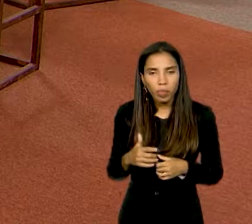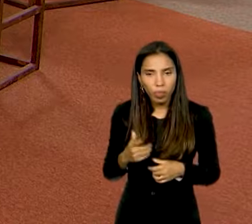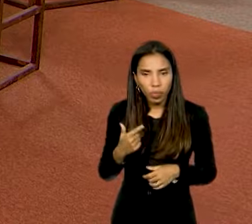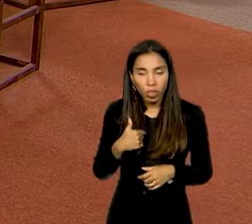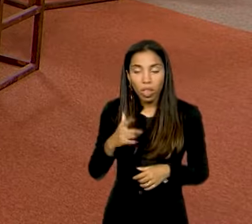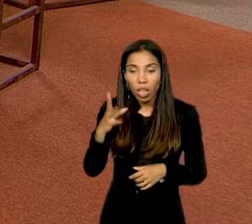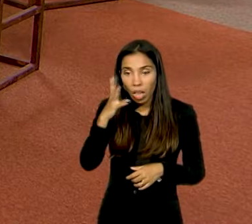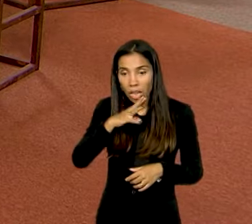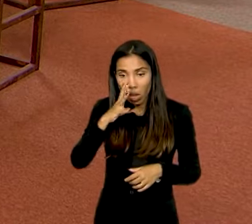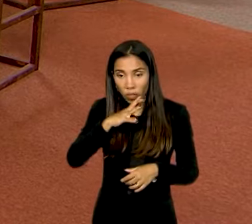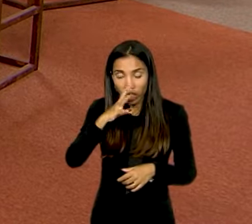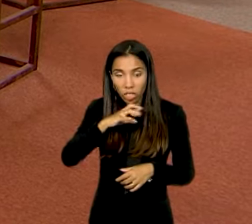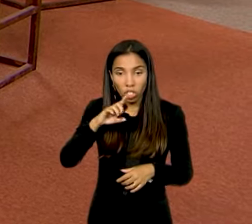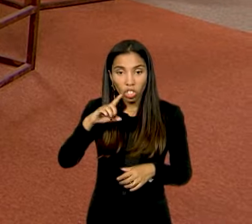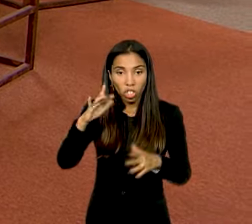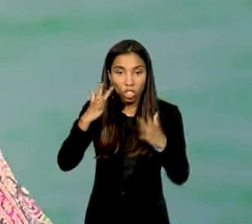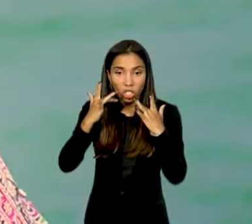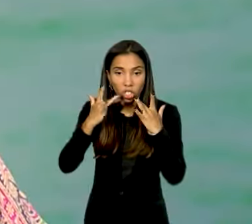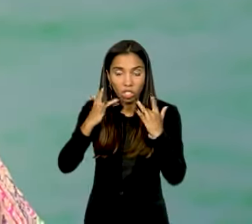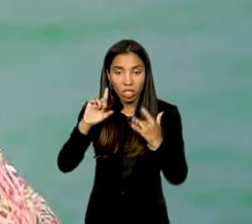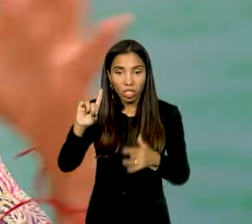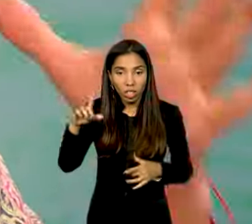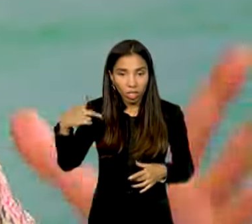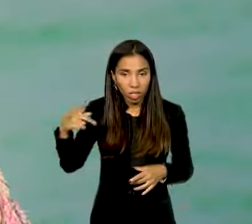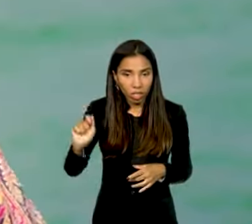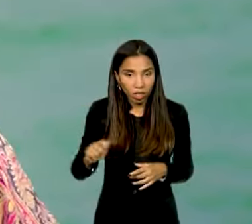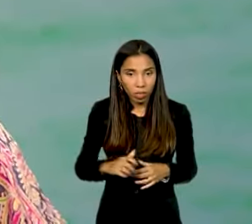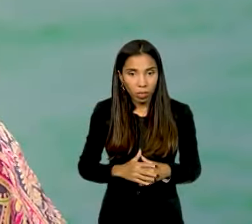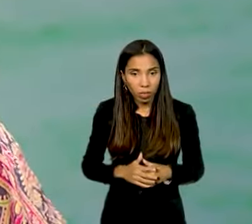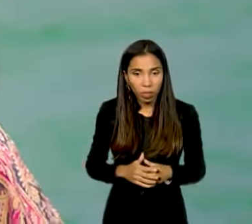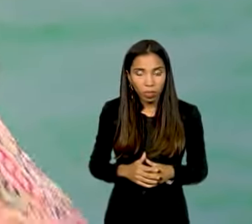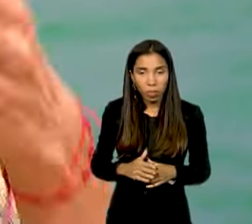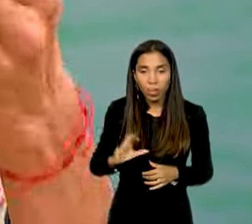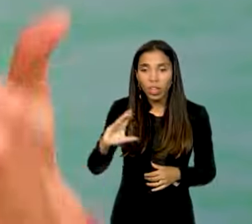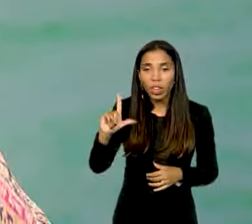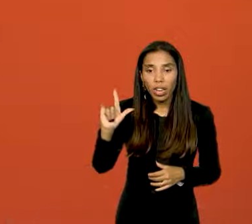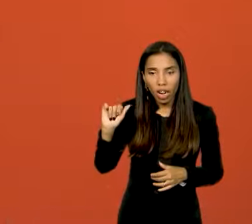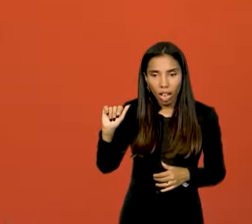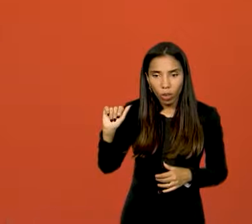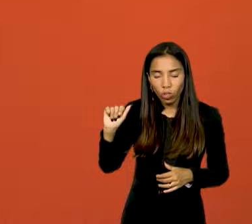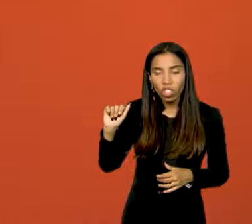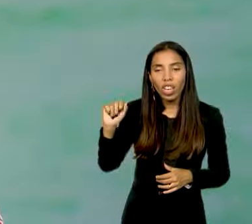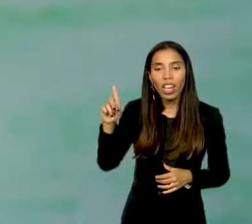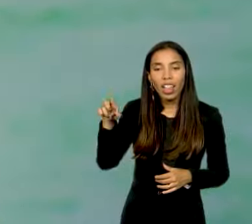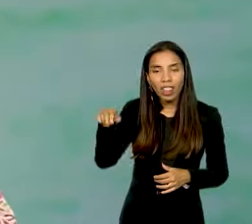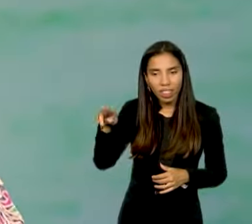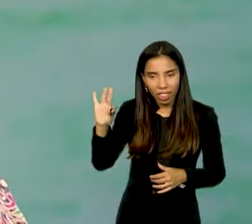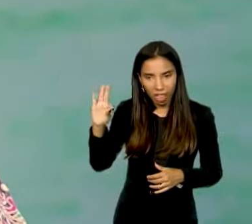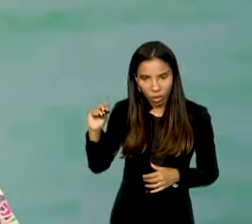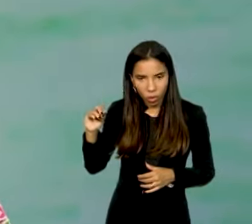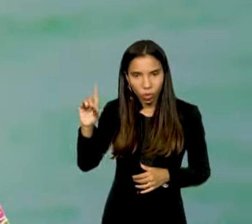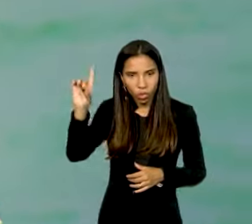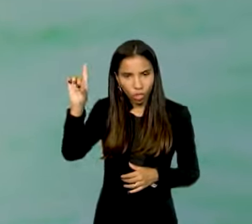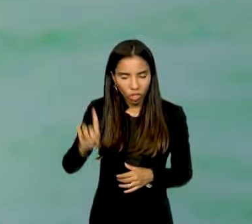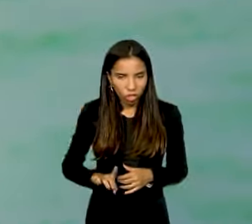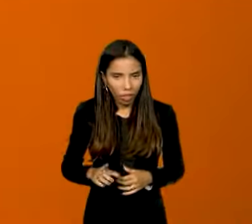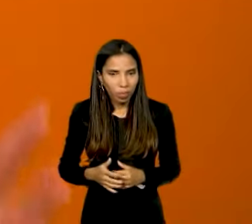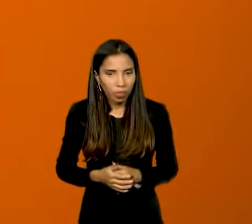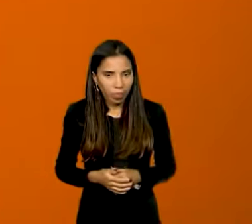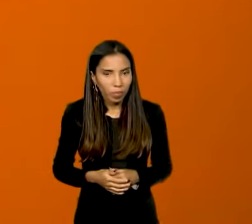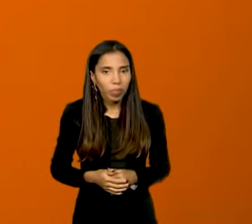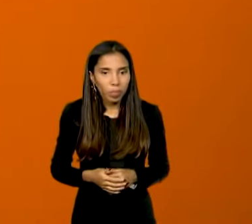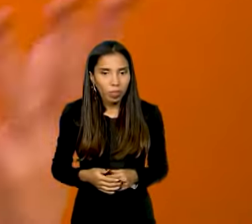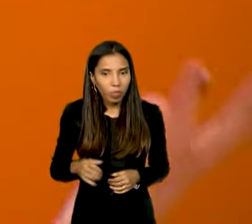a peça do DPA. O teatro, né? Enfim, Cláudia Neto, que foi a nossa diretora do... Querida, maravilhosa. Nossa Teodora. Direção